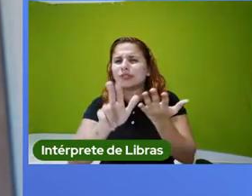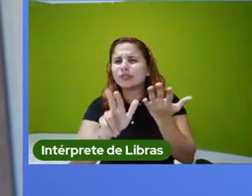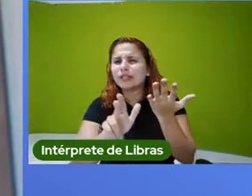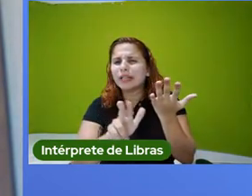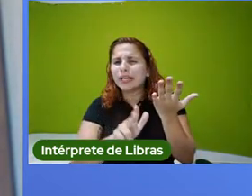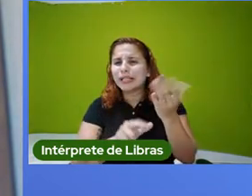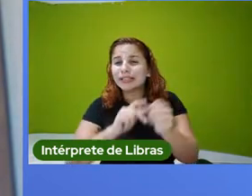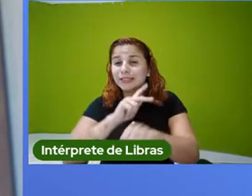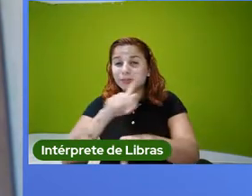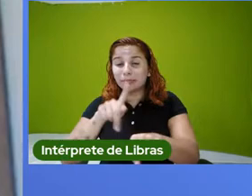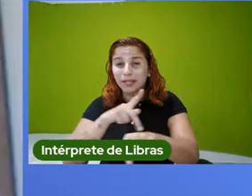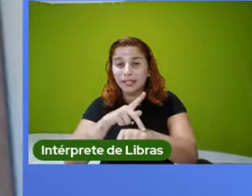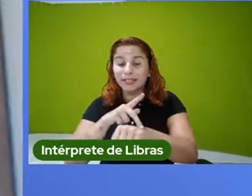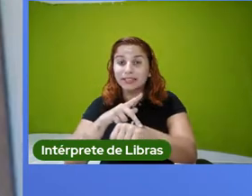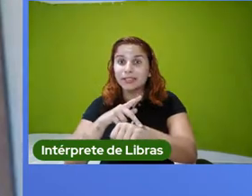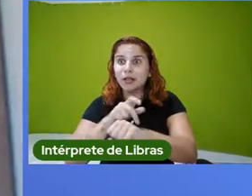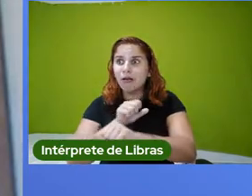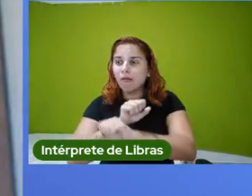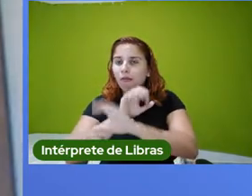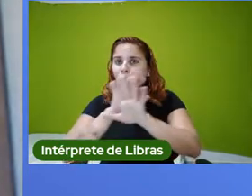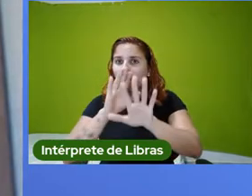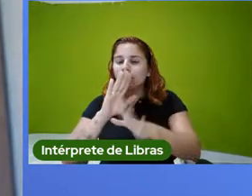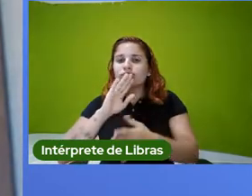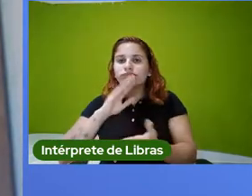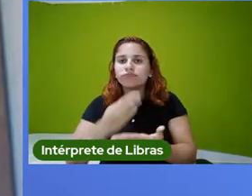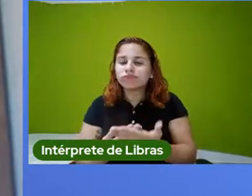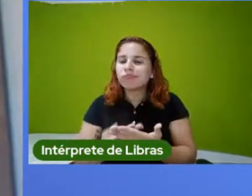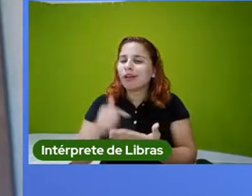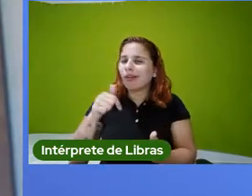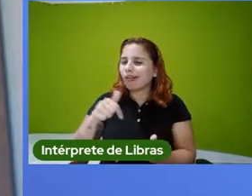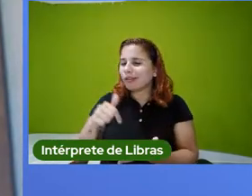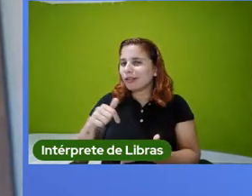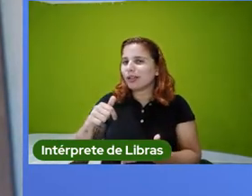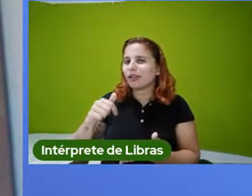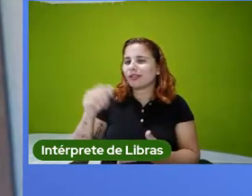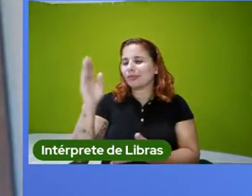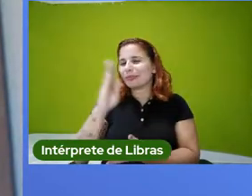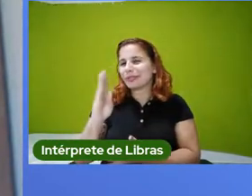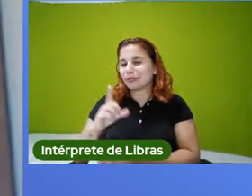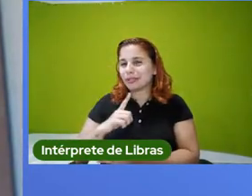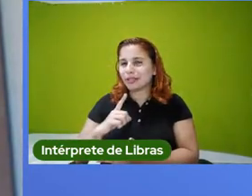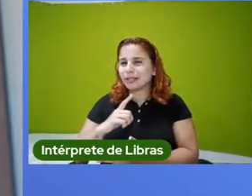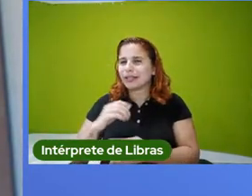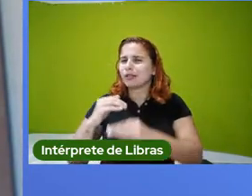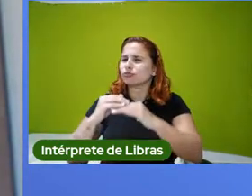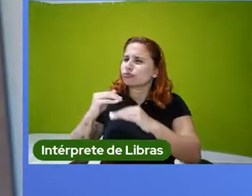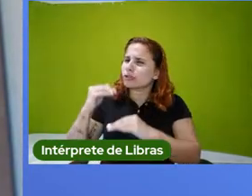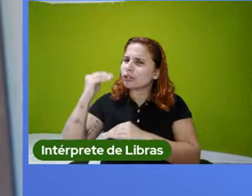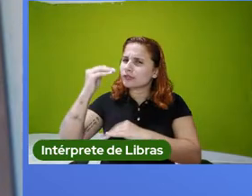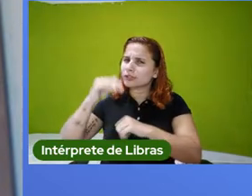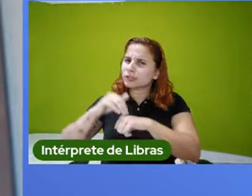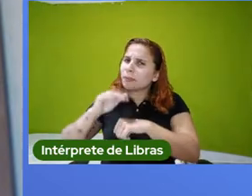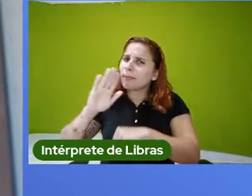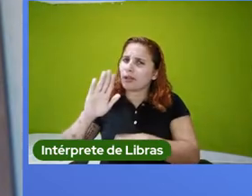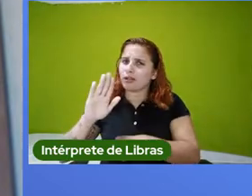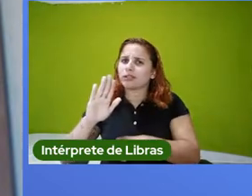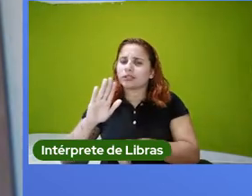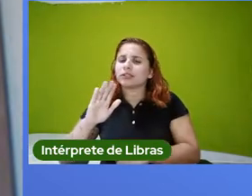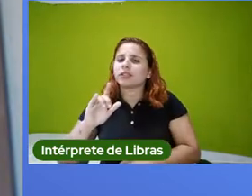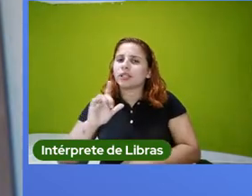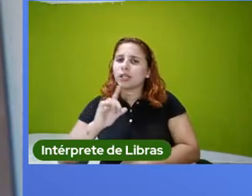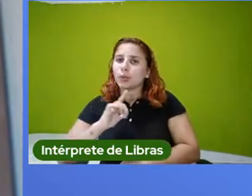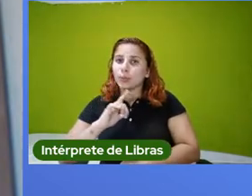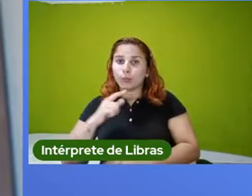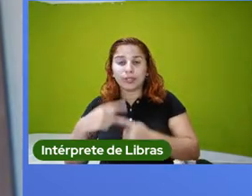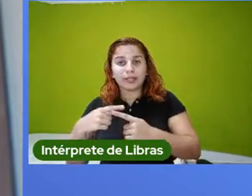com esse avanço no Brasil do auxílio inclusão, que naquele momento apenas tinha sido garantido na lei, sancionado, ainda não tinha